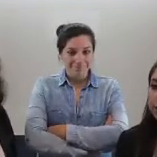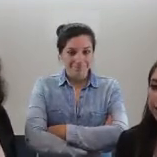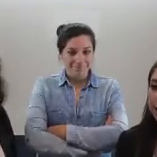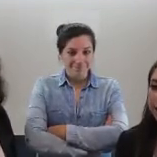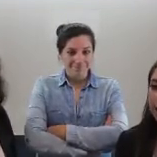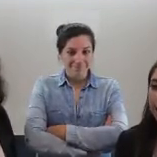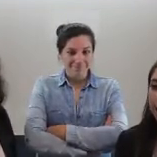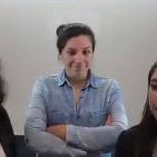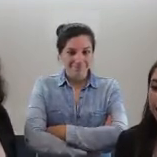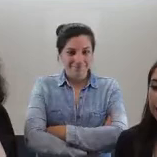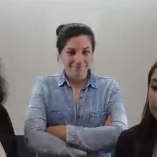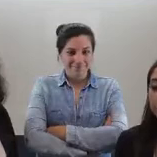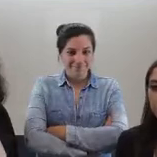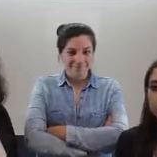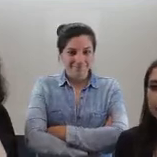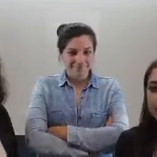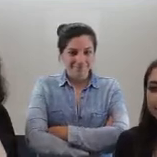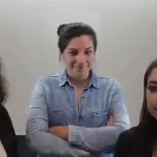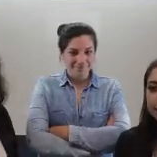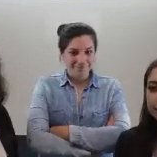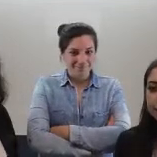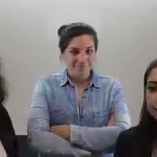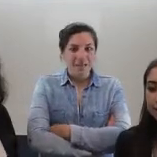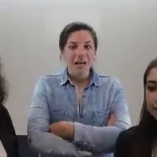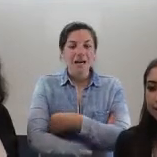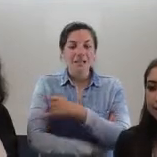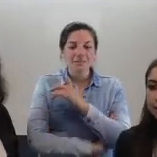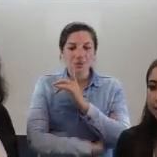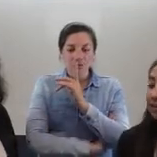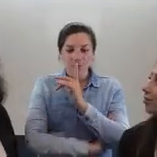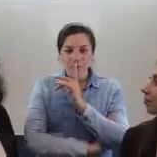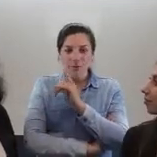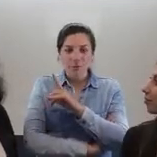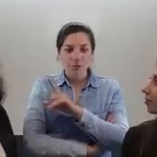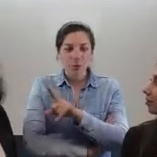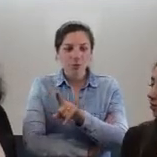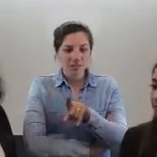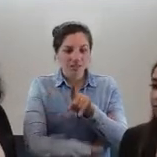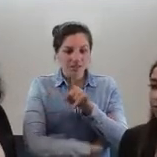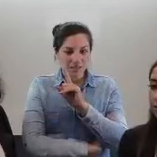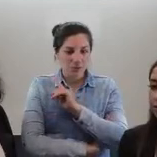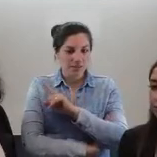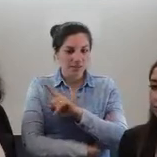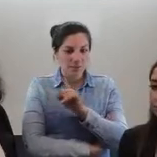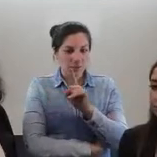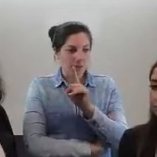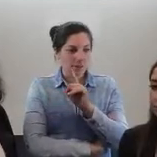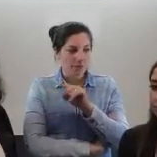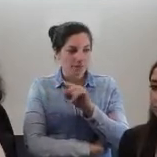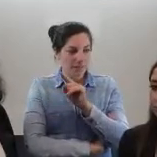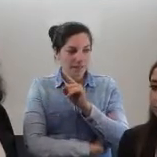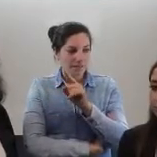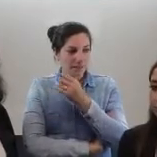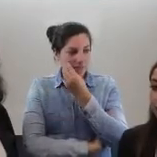que vocês têm remoto em casa, né? Ah, então deixa eu só fazer uma pergunta. Todos esses acessos, eles não